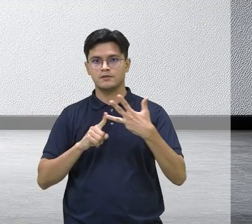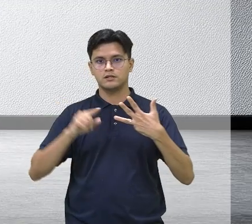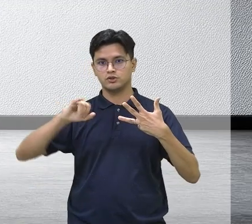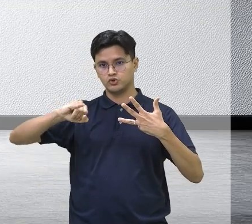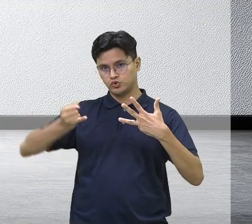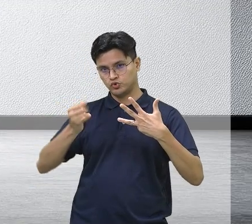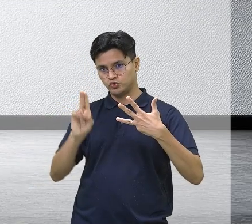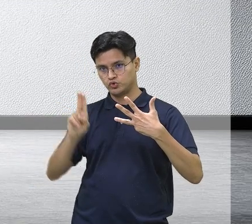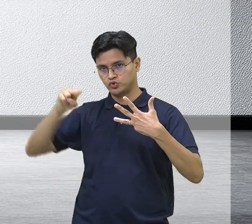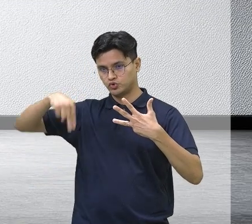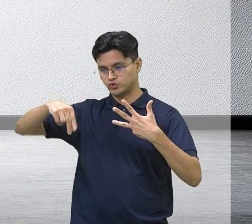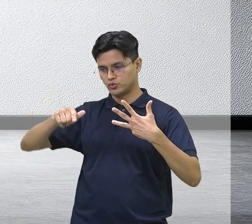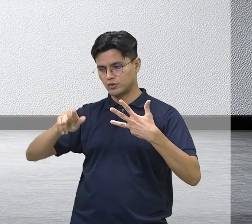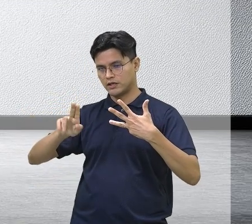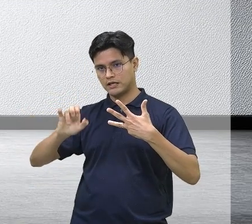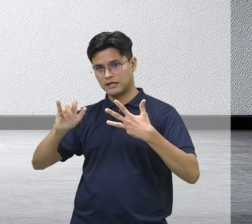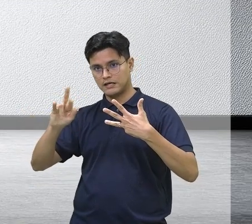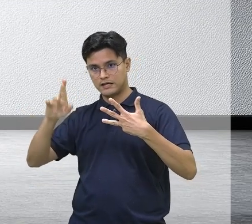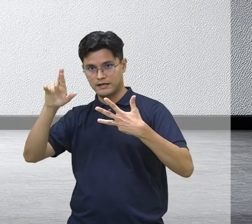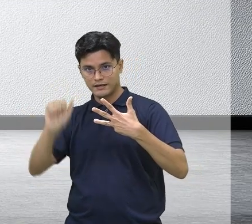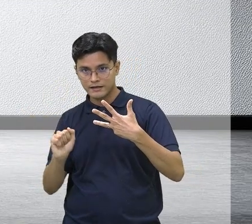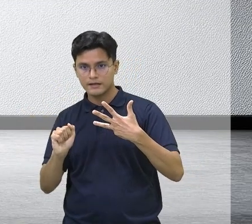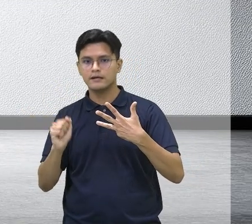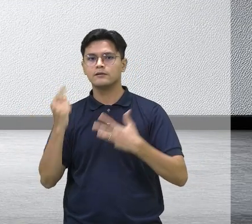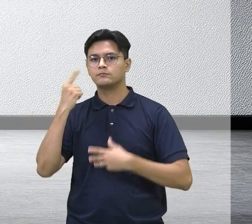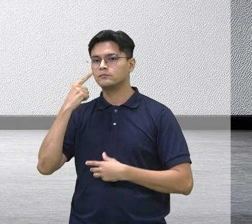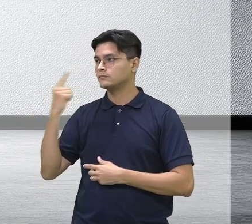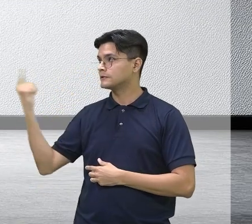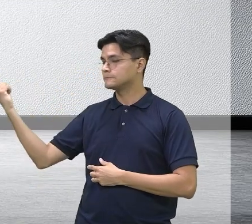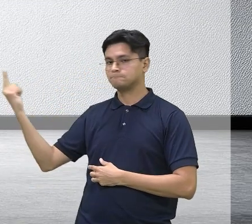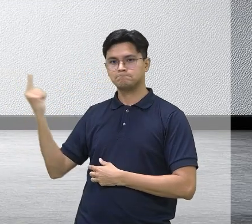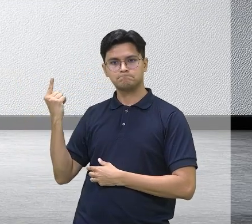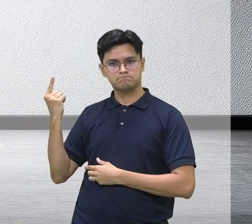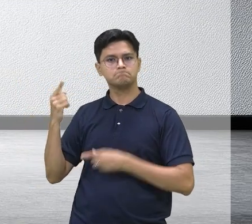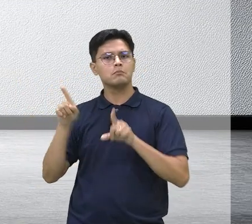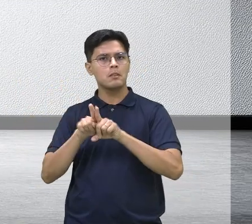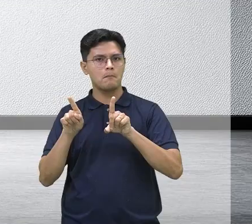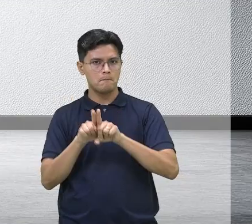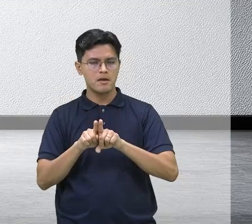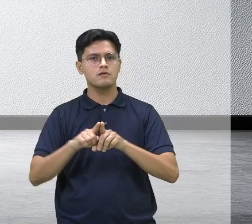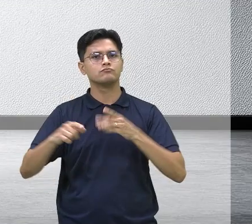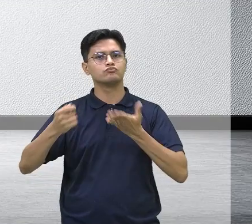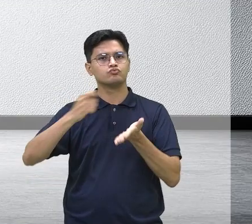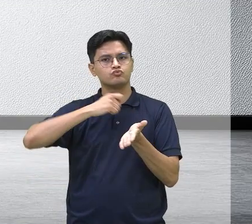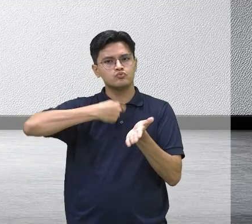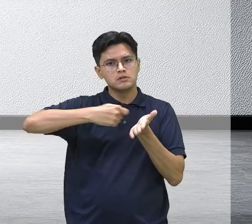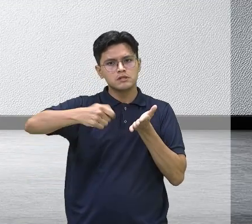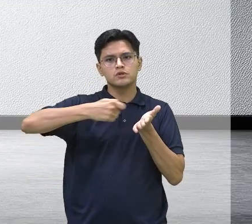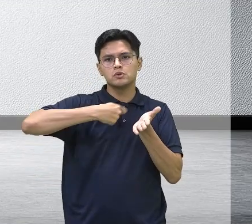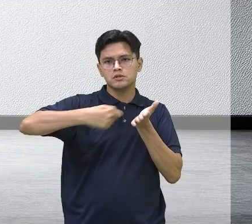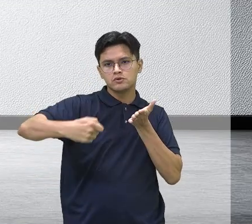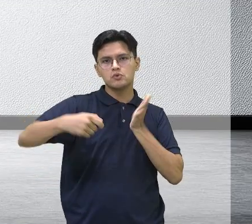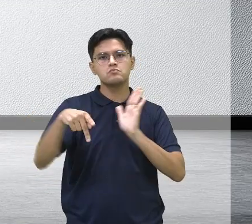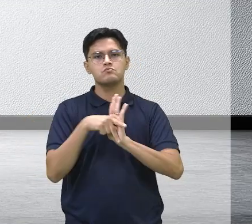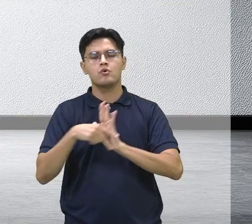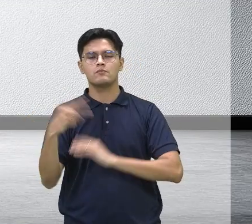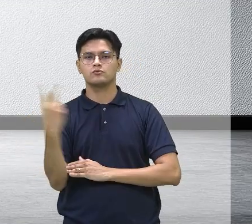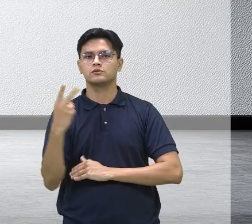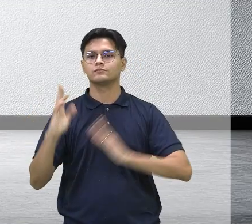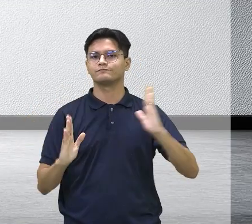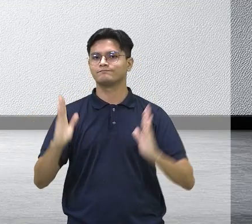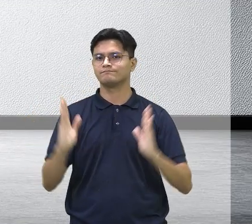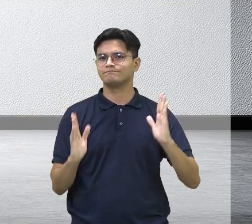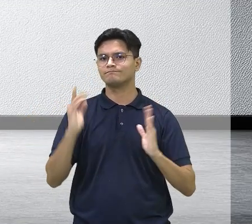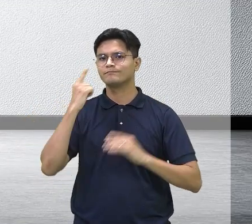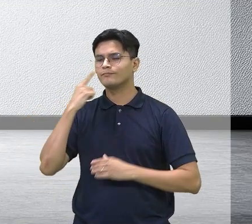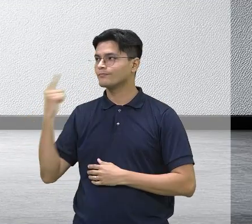se destacou como escritor da segunda fase, né, do nosso ultrarromântico. Se eles se destacaram,